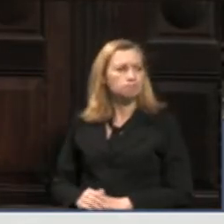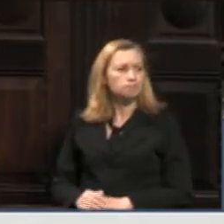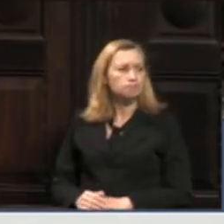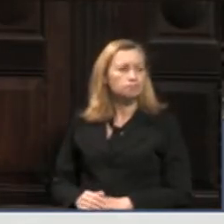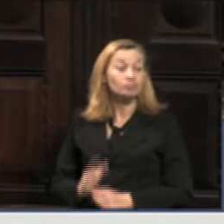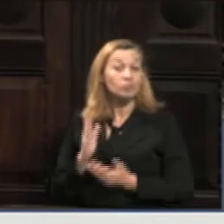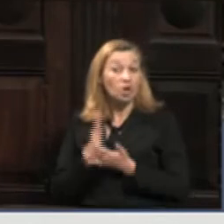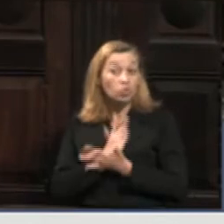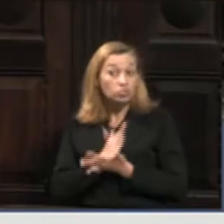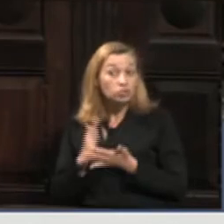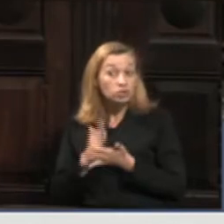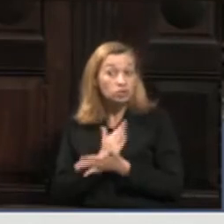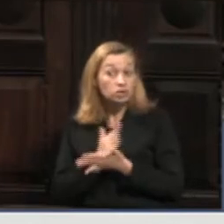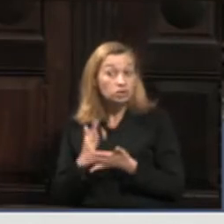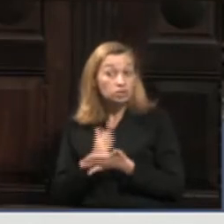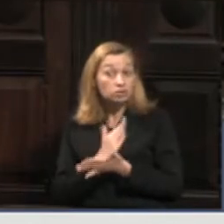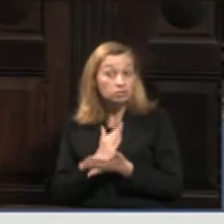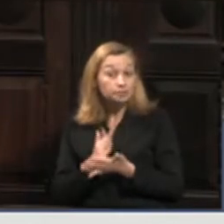Alguns